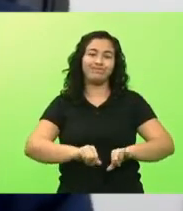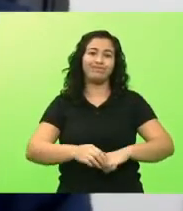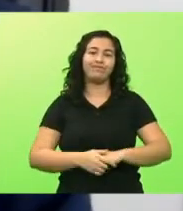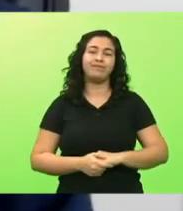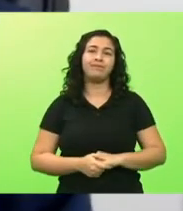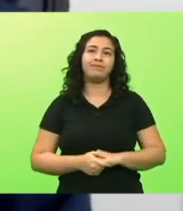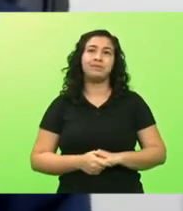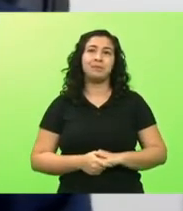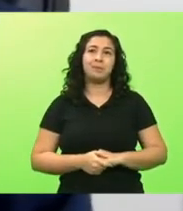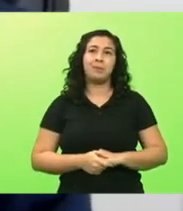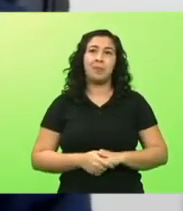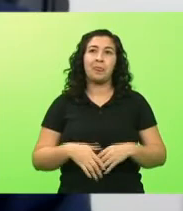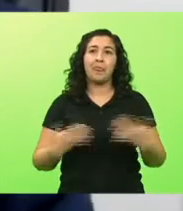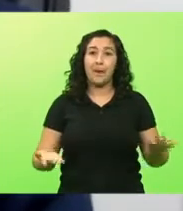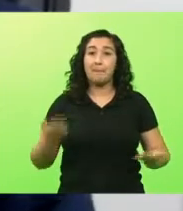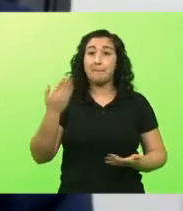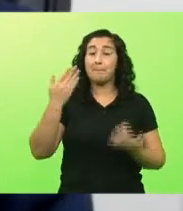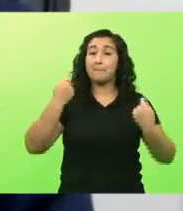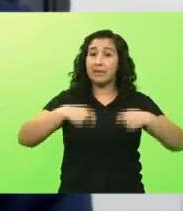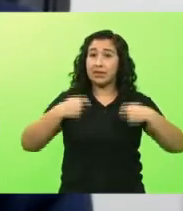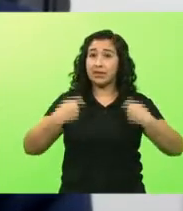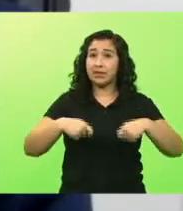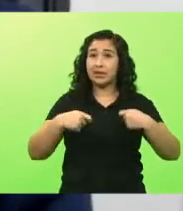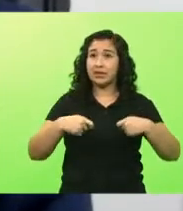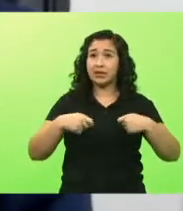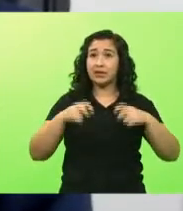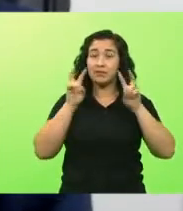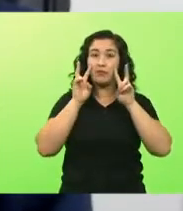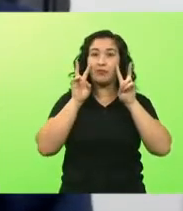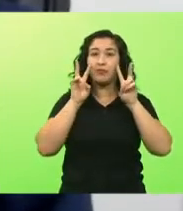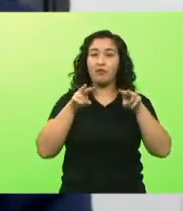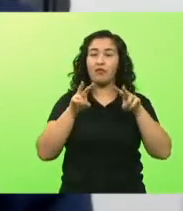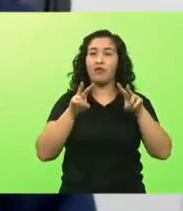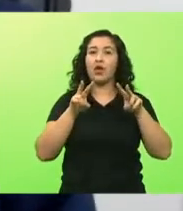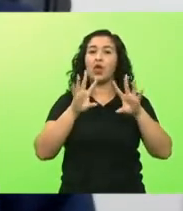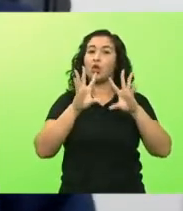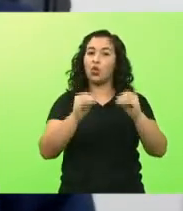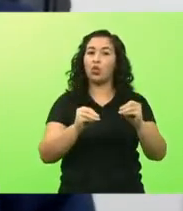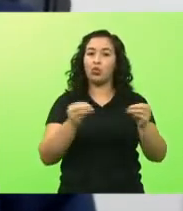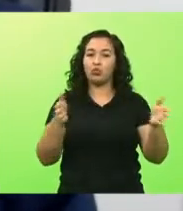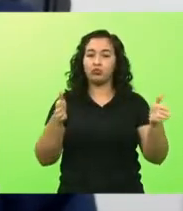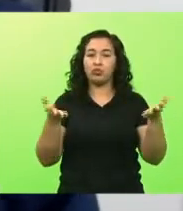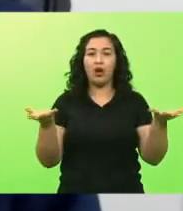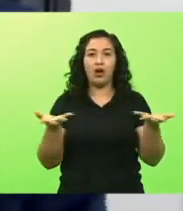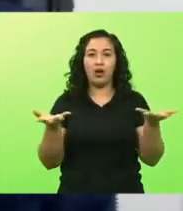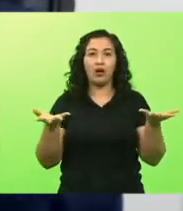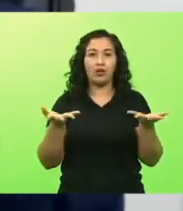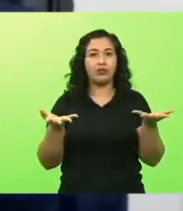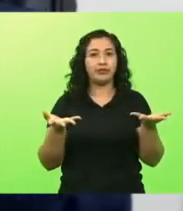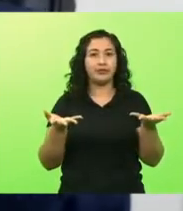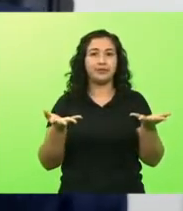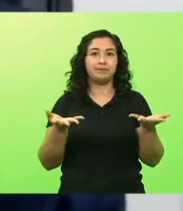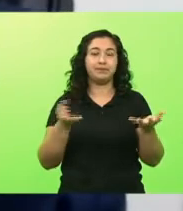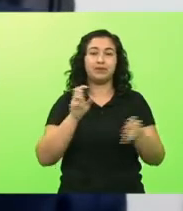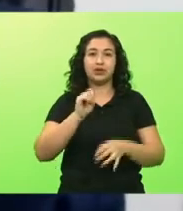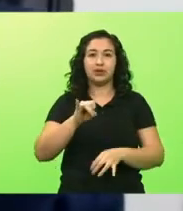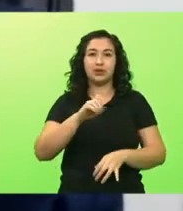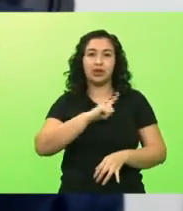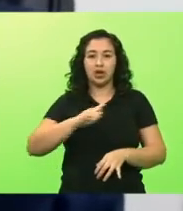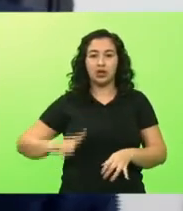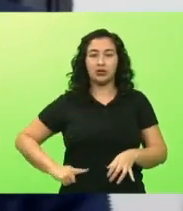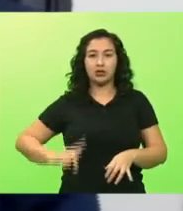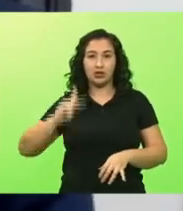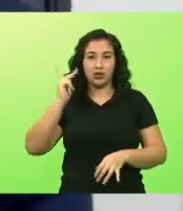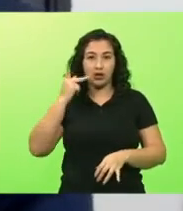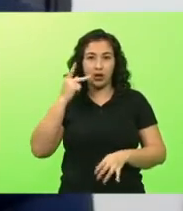Então, precisamos que rever toda essa situação, mas o Estado se focar na política